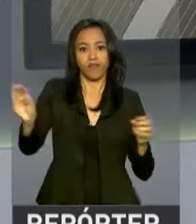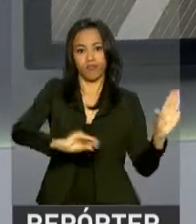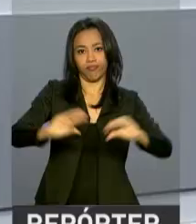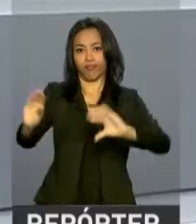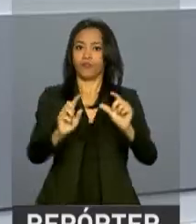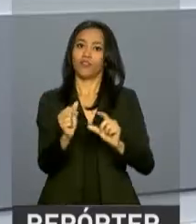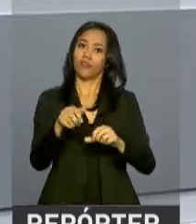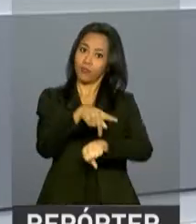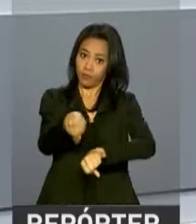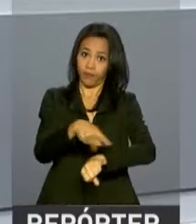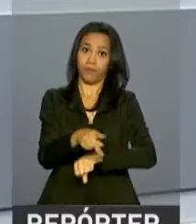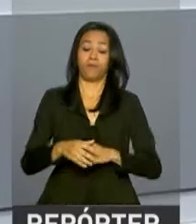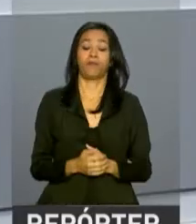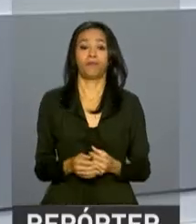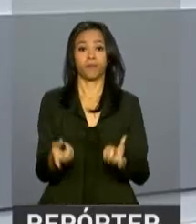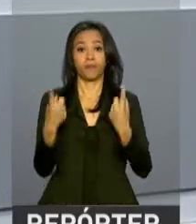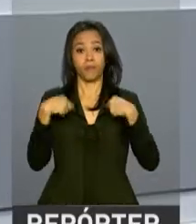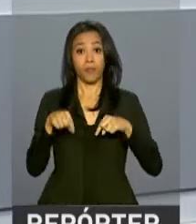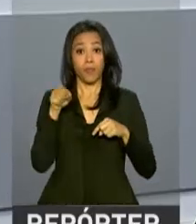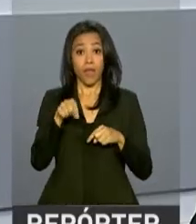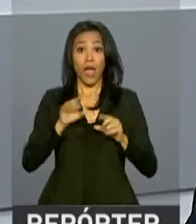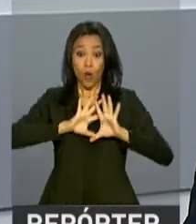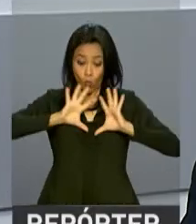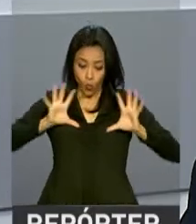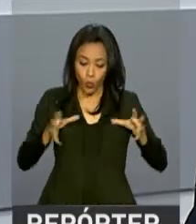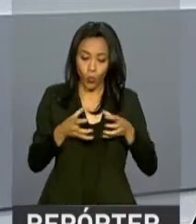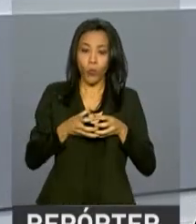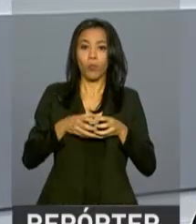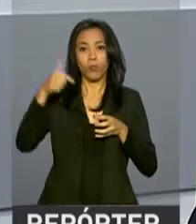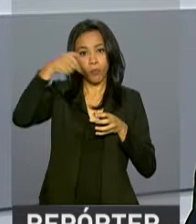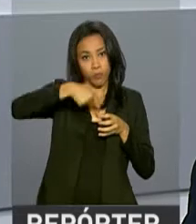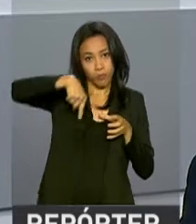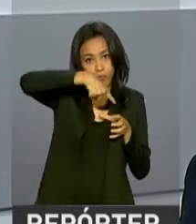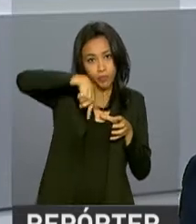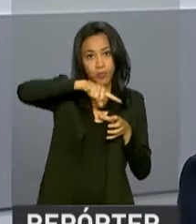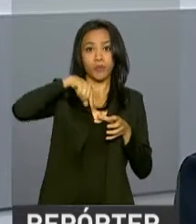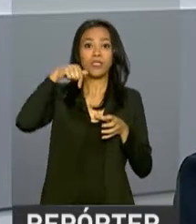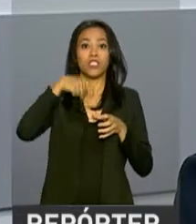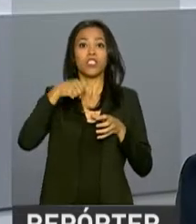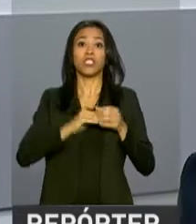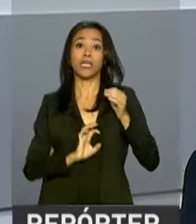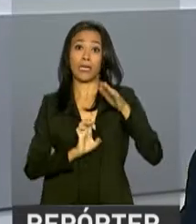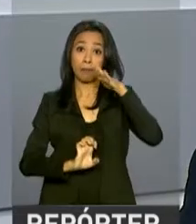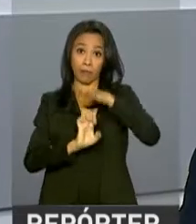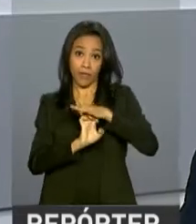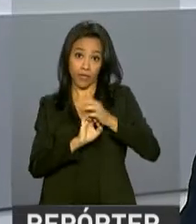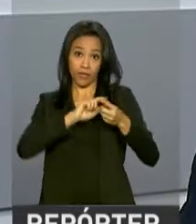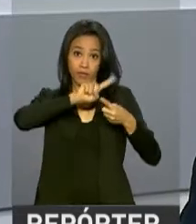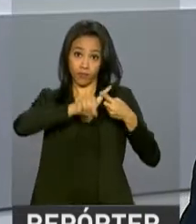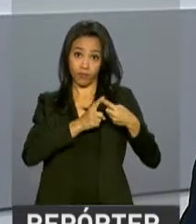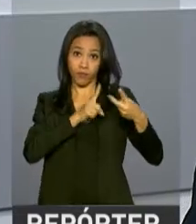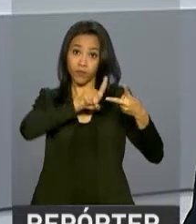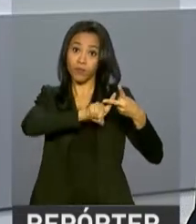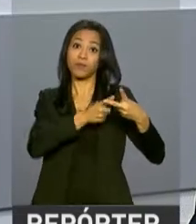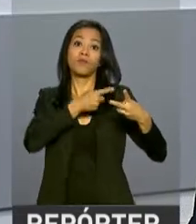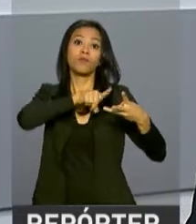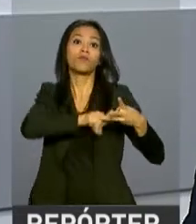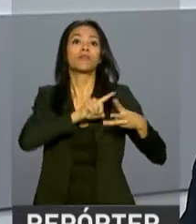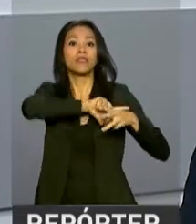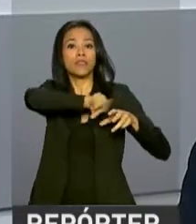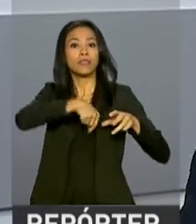país o consórcio vencedor do bloco uirapuru foi formado pela petrogal state óleo e